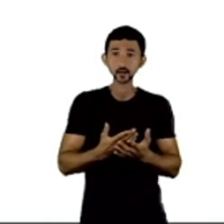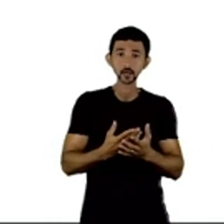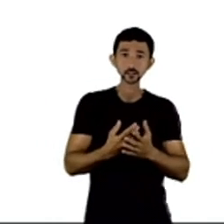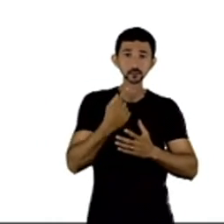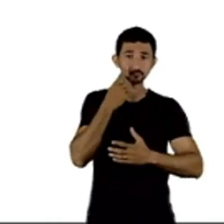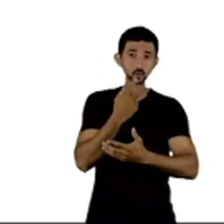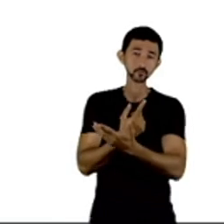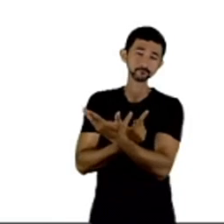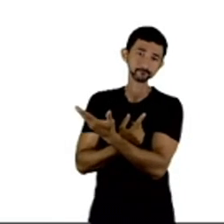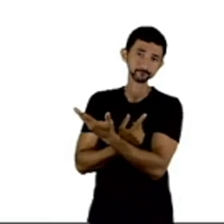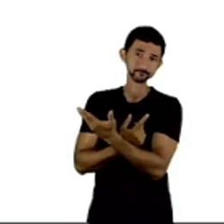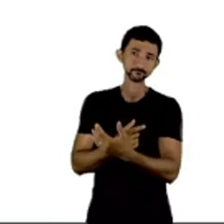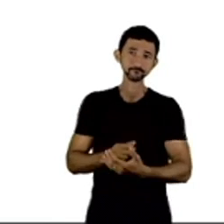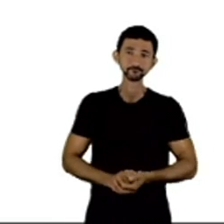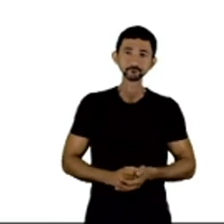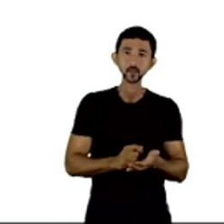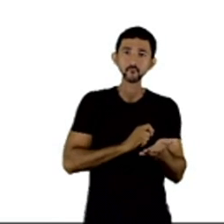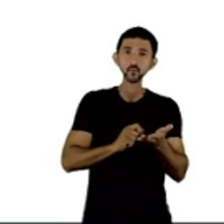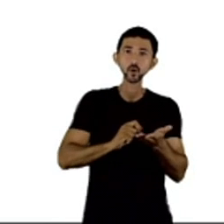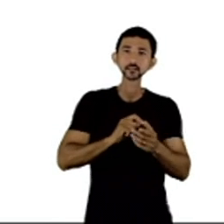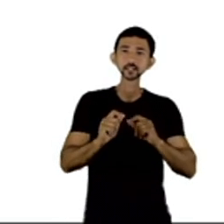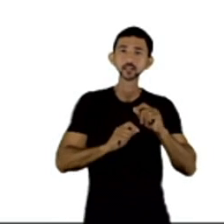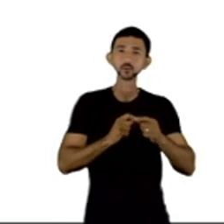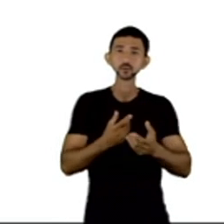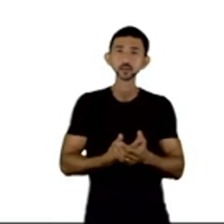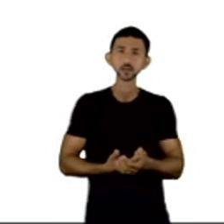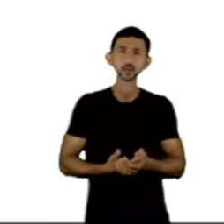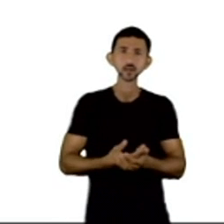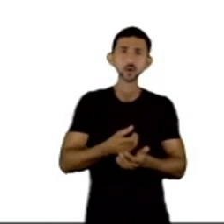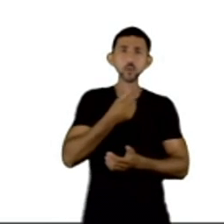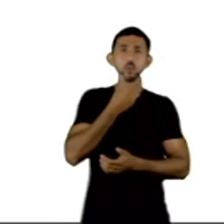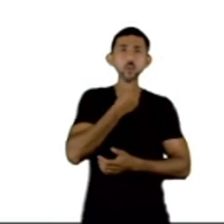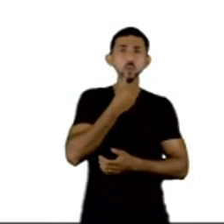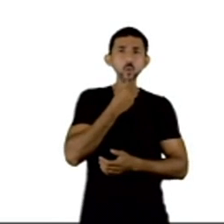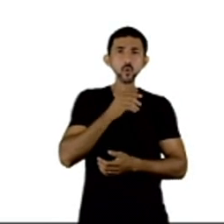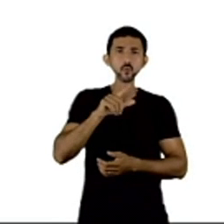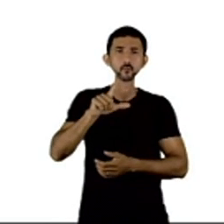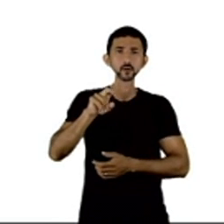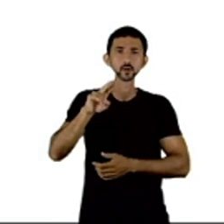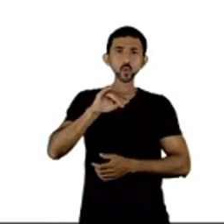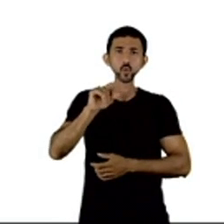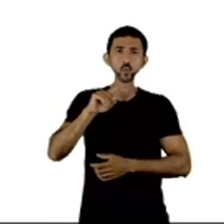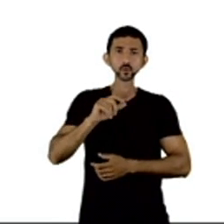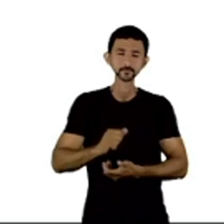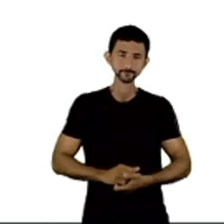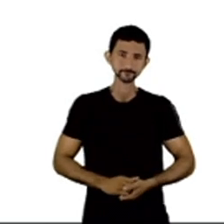na tela, foi assinada pelo jornalista Luiz Romero.